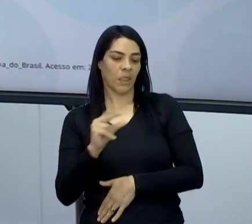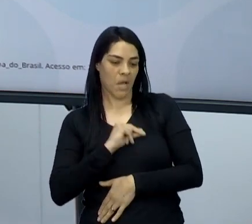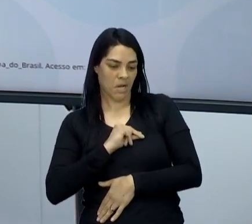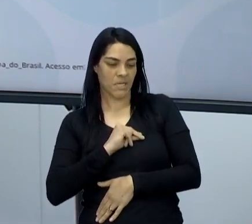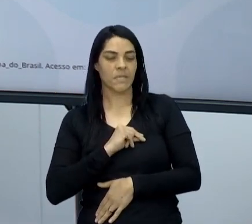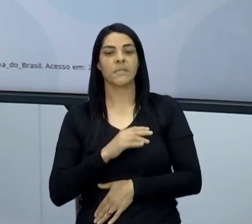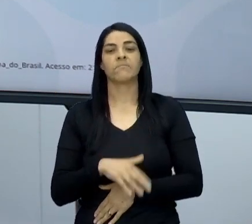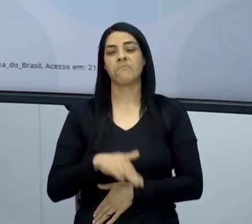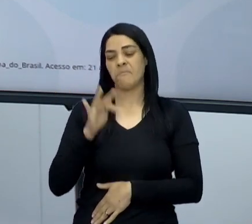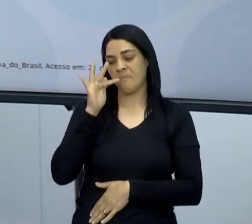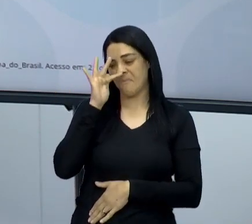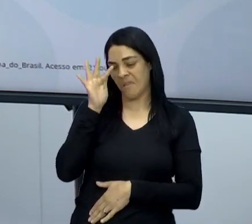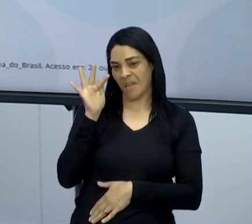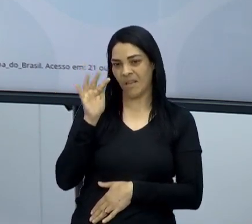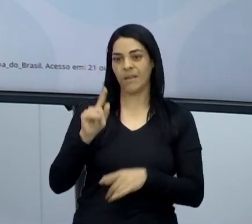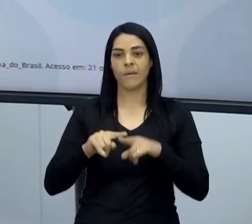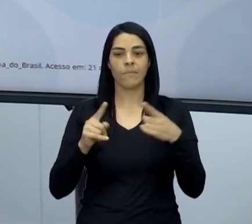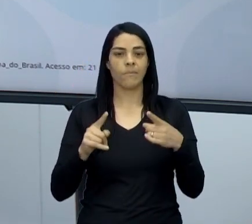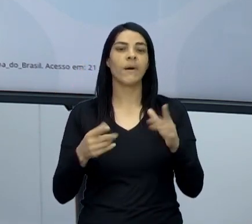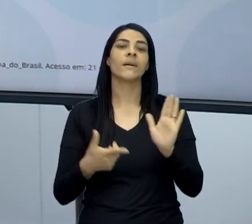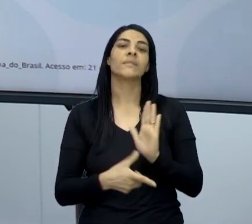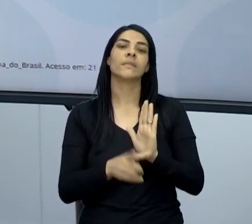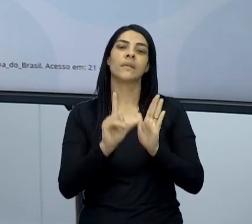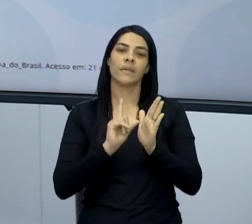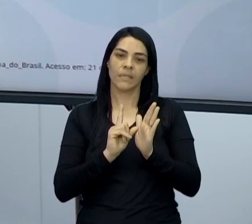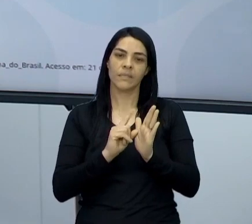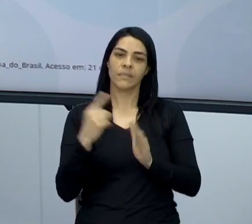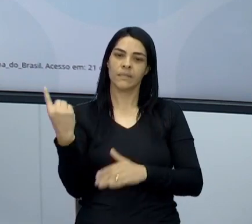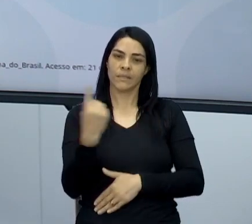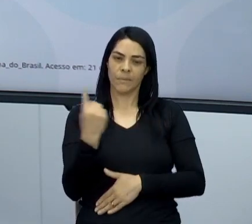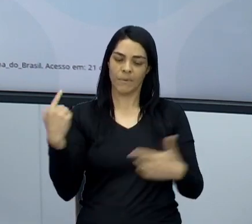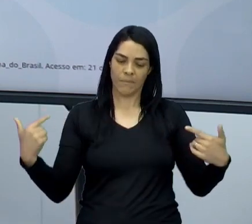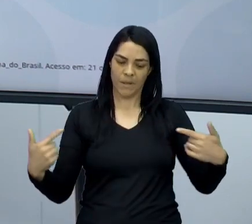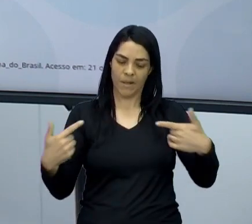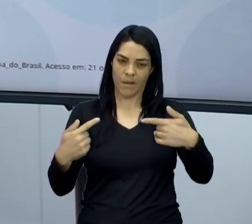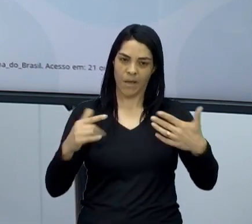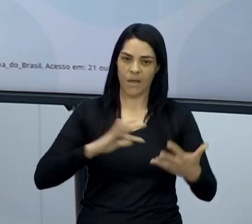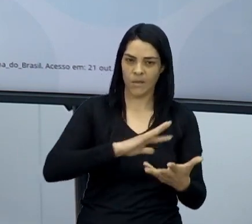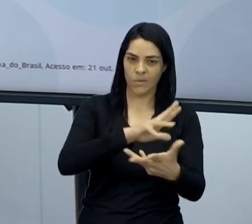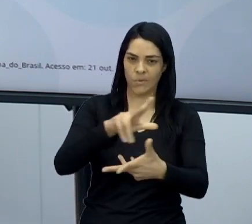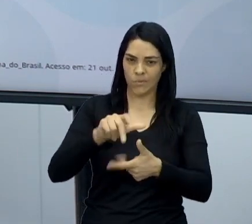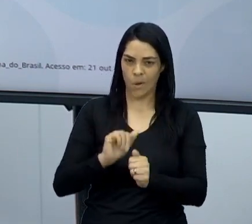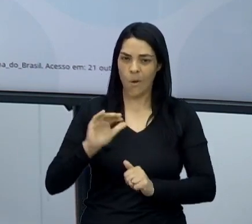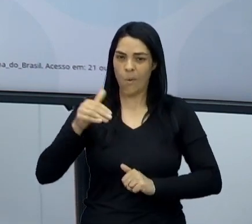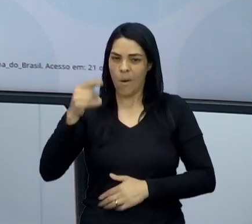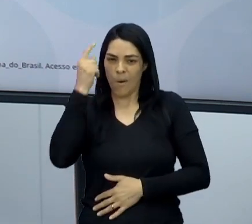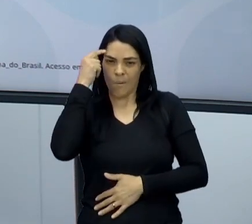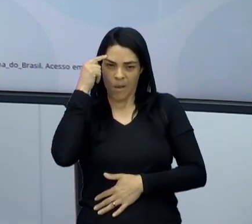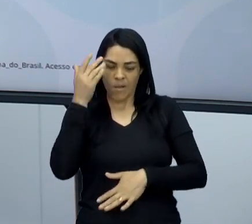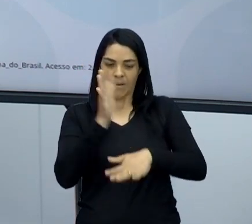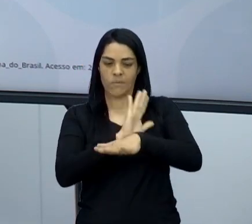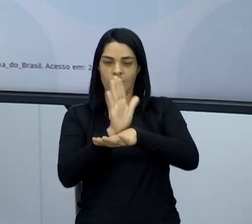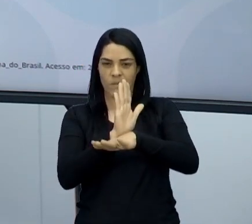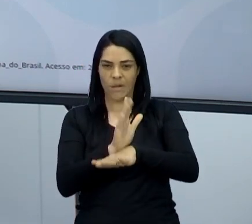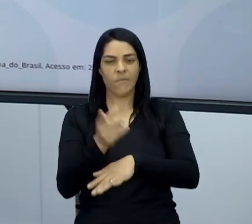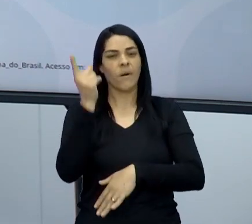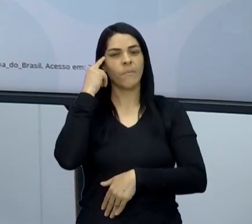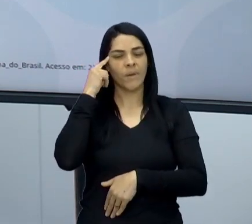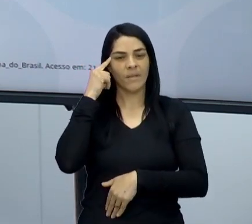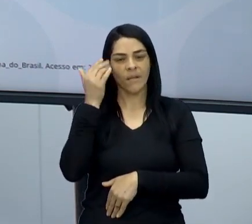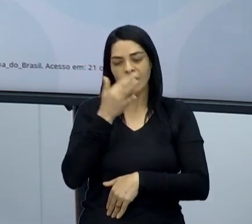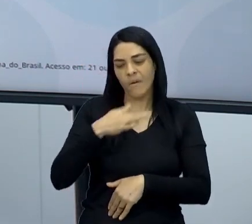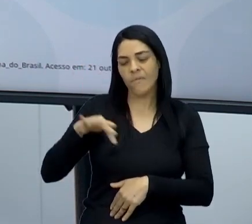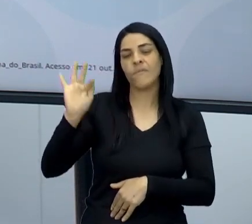Mas antes da Primeira Guerra Mundial, quando se pensava em cinema lá na Europa. França,